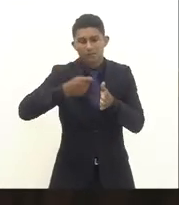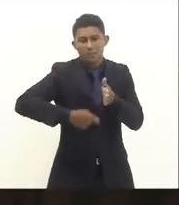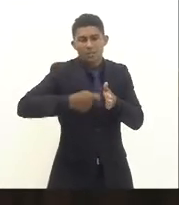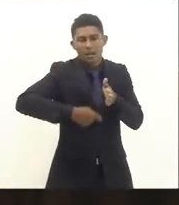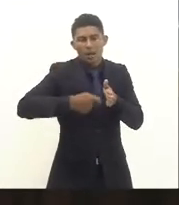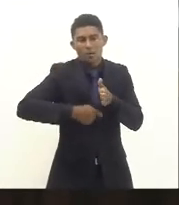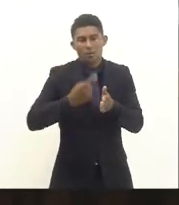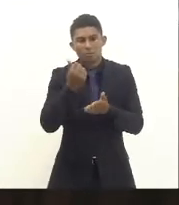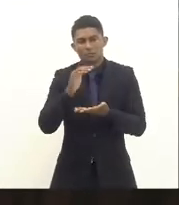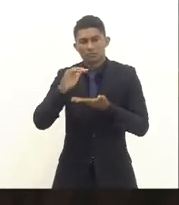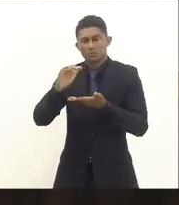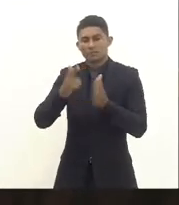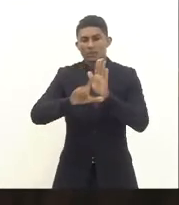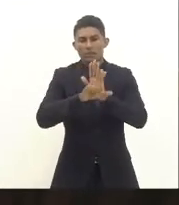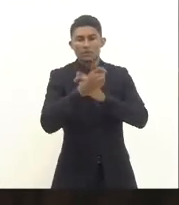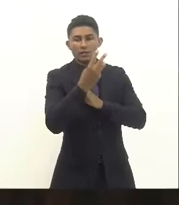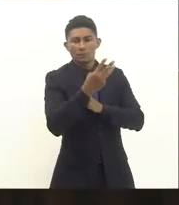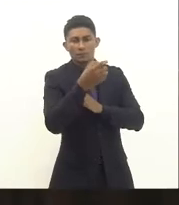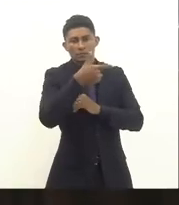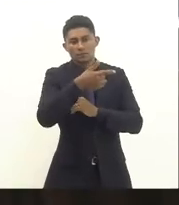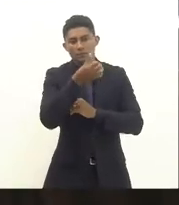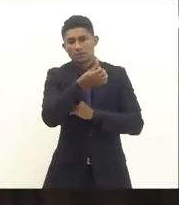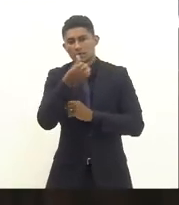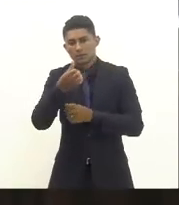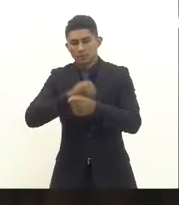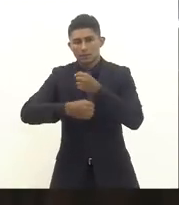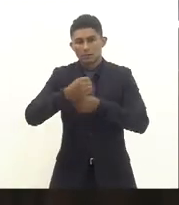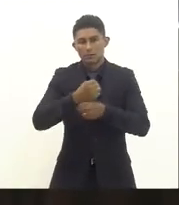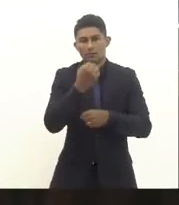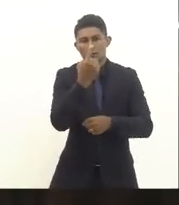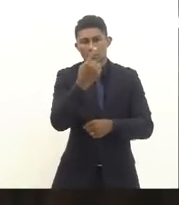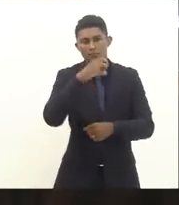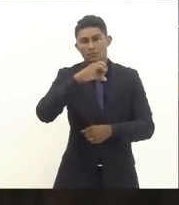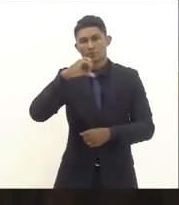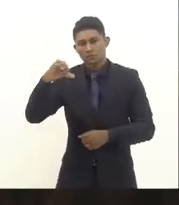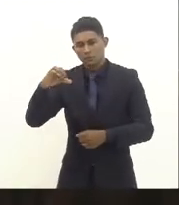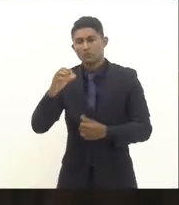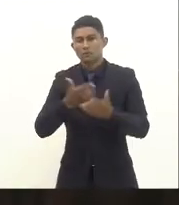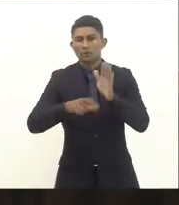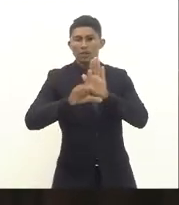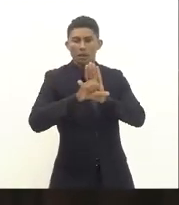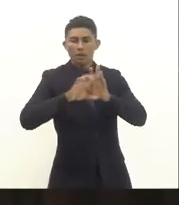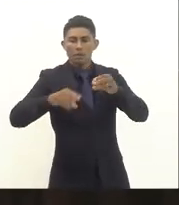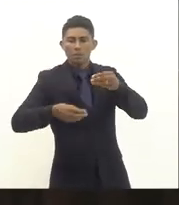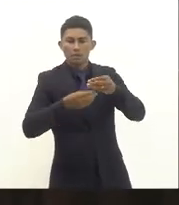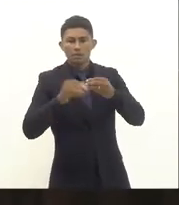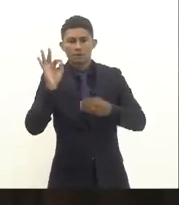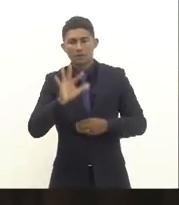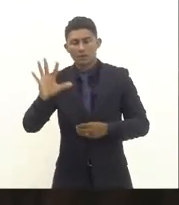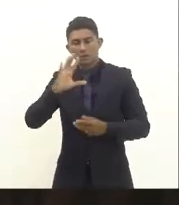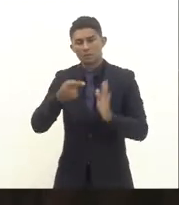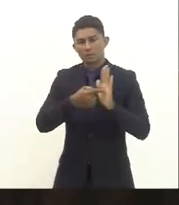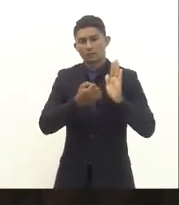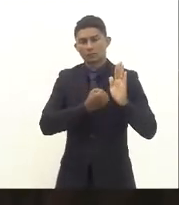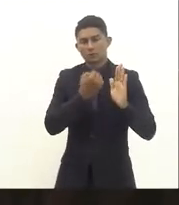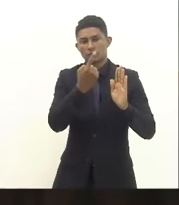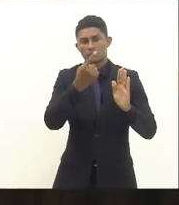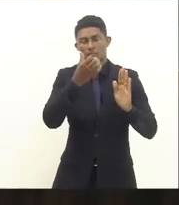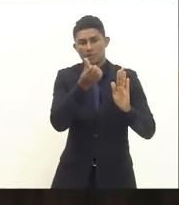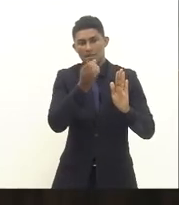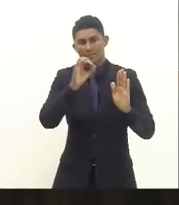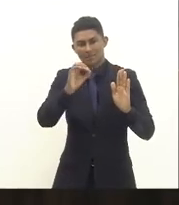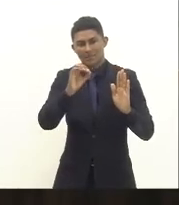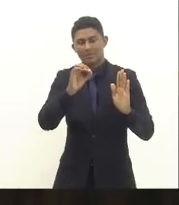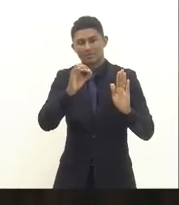previsto na lei 3266/99 nos termos da lei complementar Federal nº 160 17 convênio